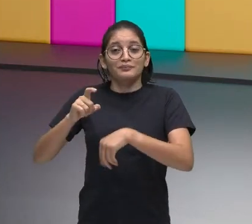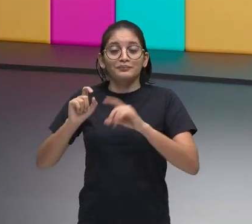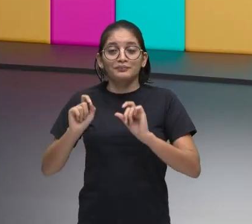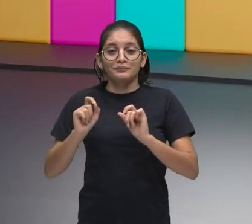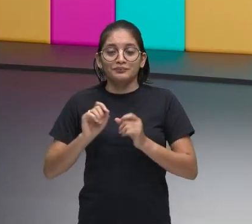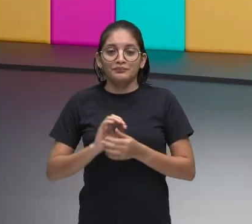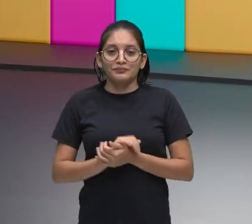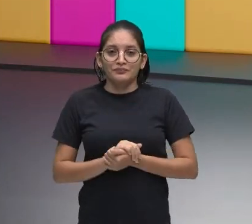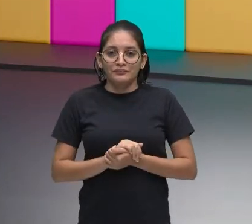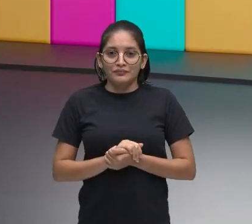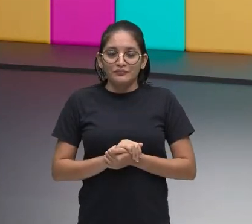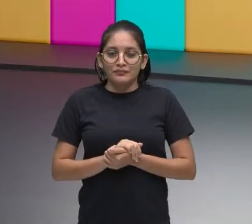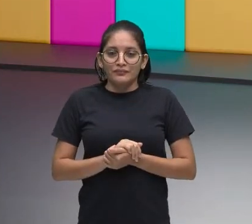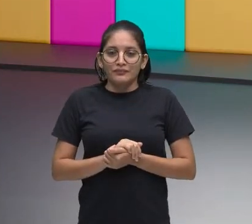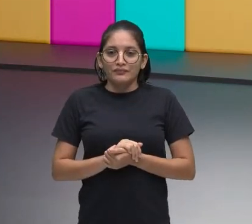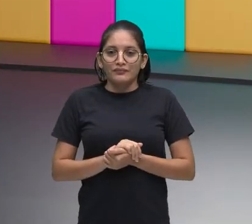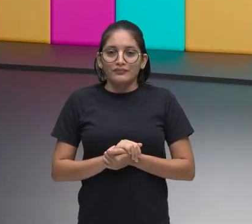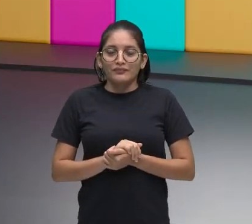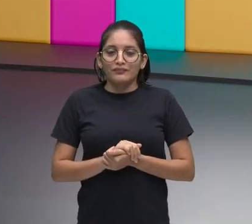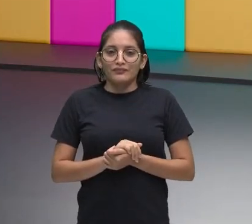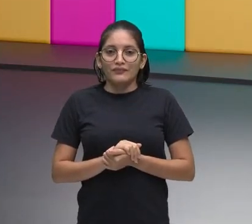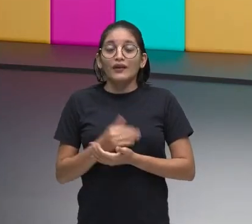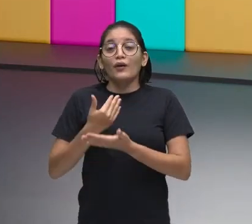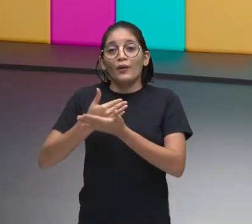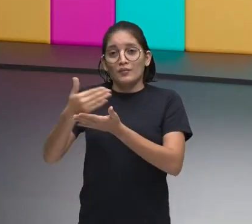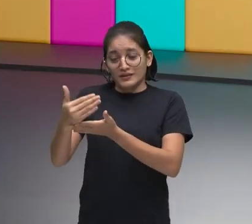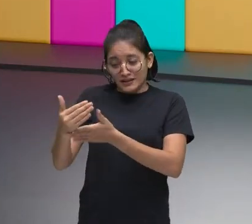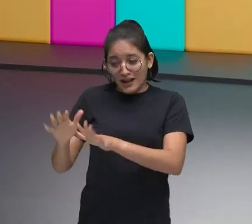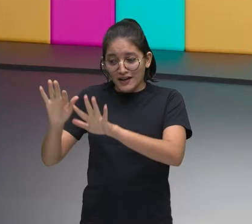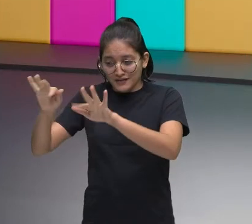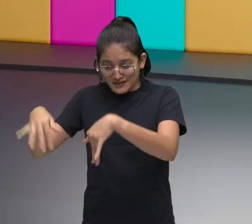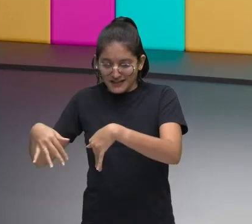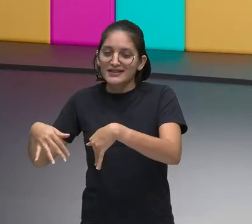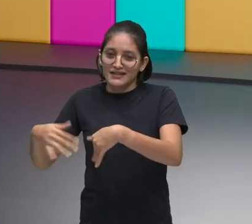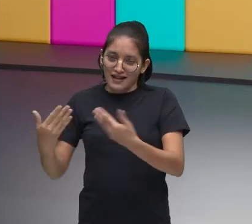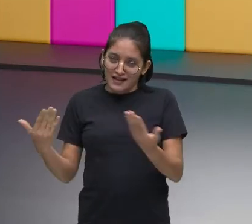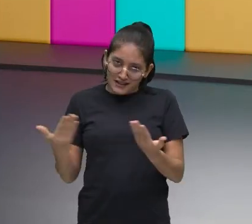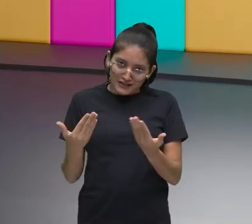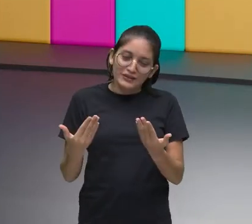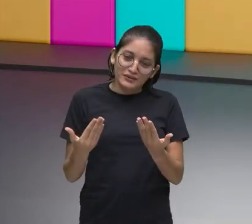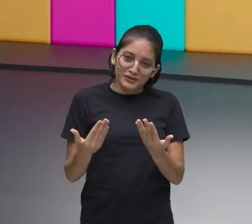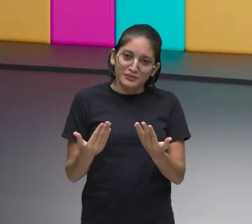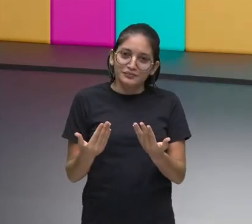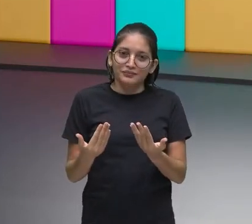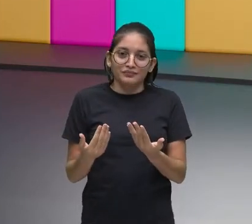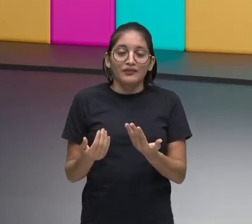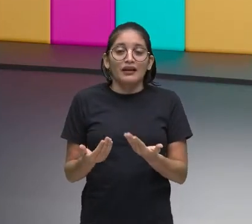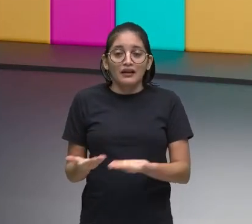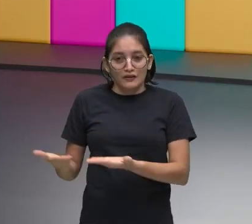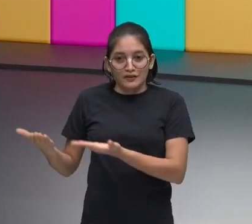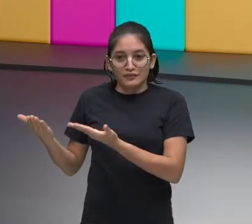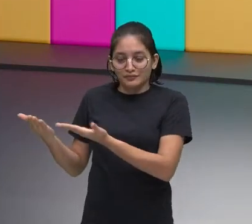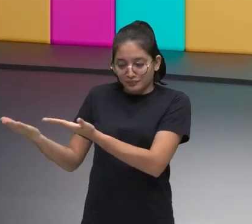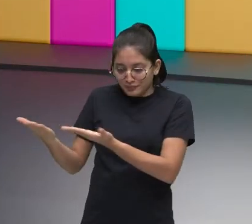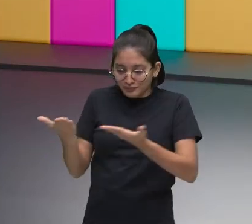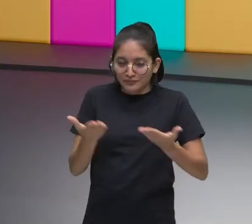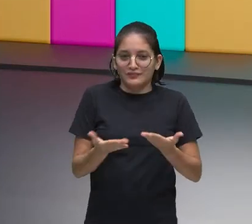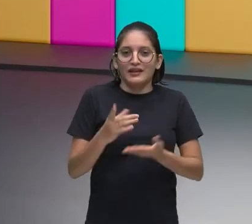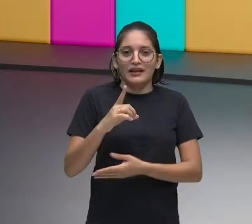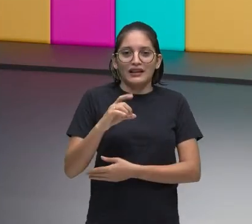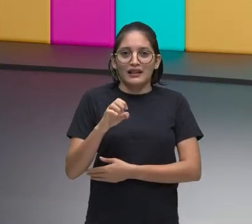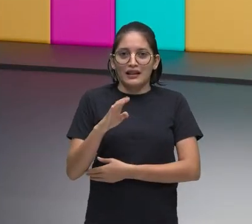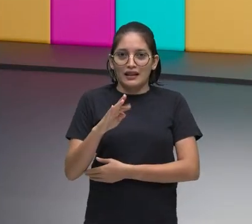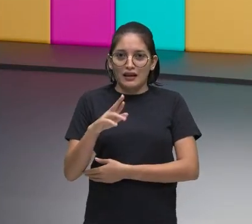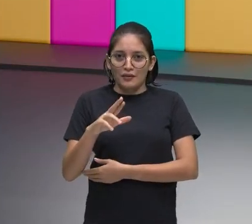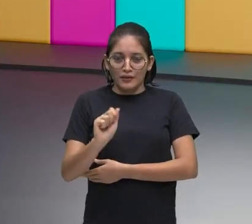estamos começando os minutos finais do nosso programa, e aí eu vou passar a vez aqui para a Débora fazer